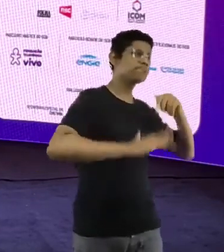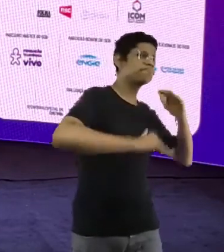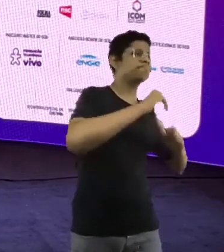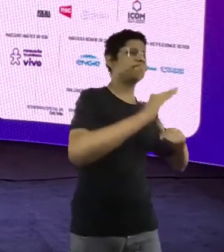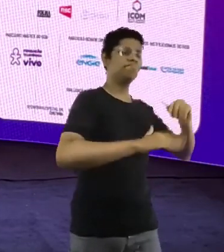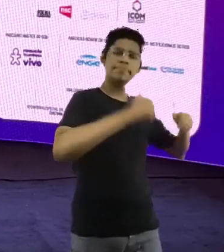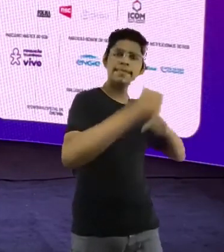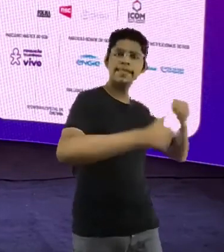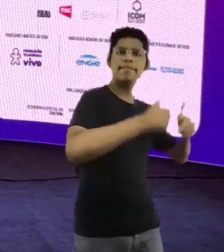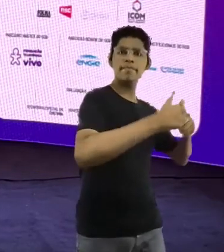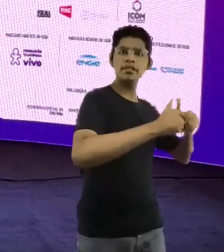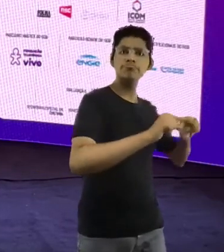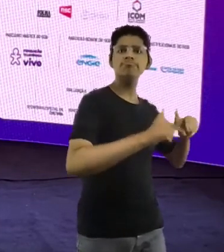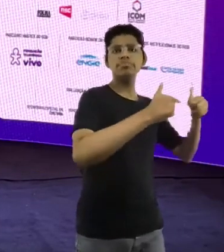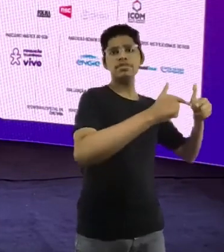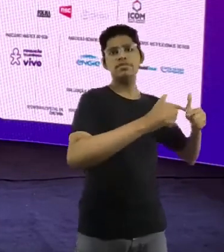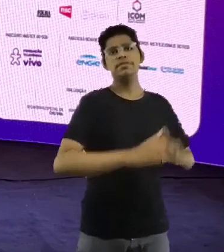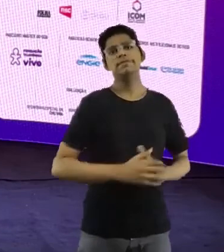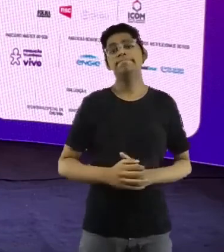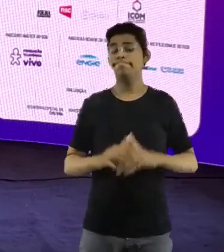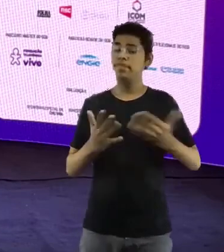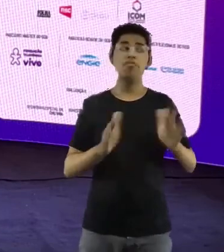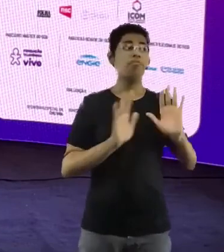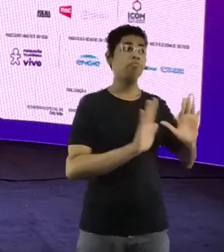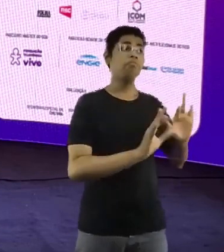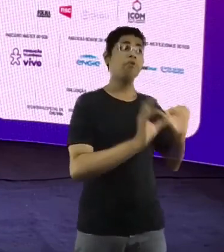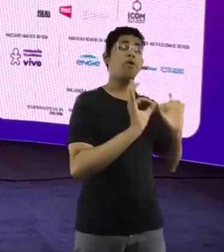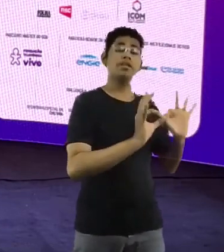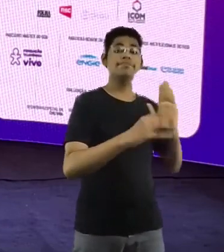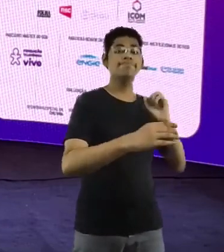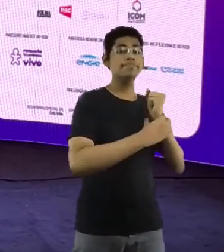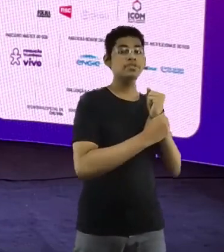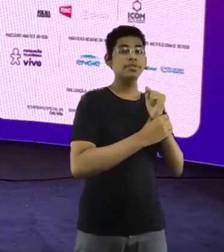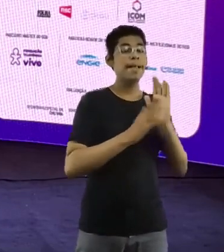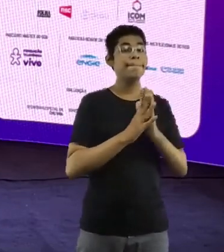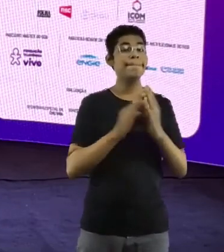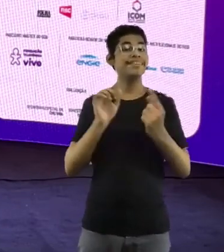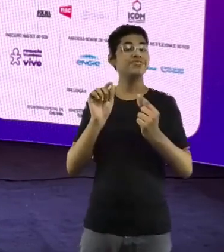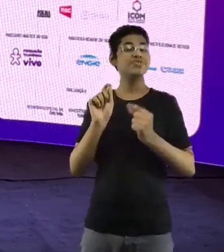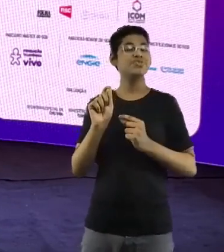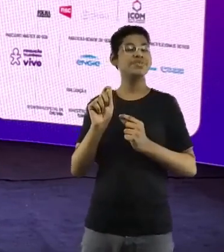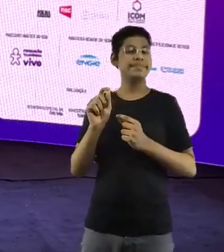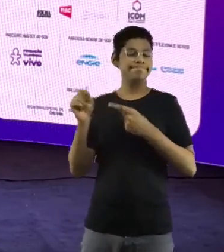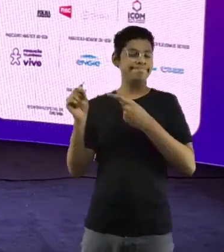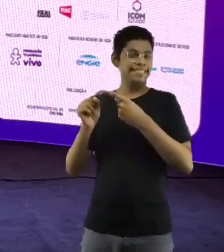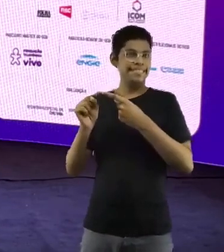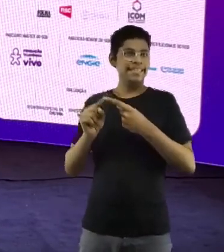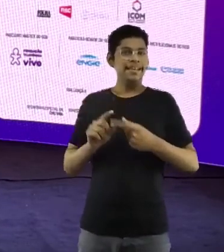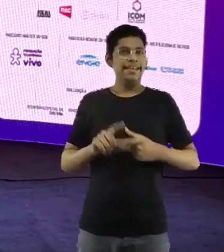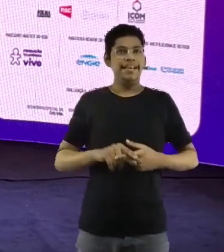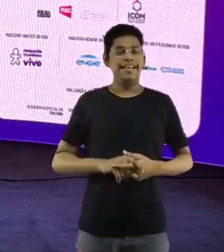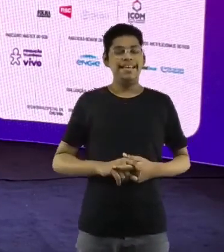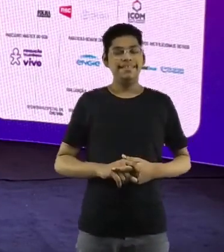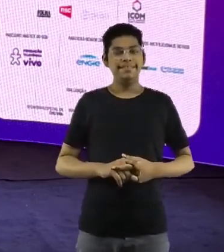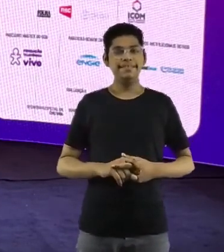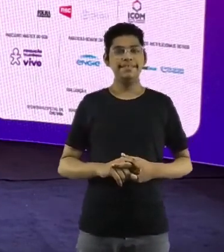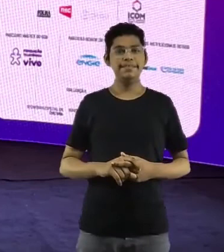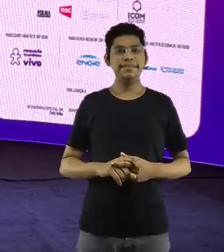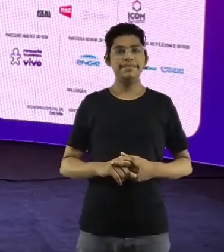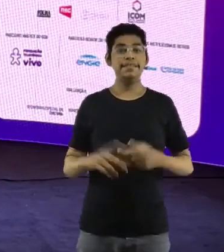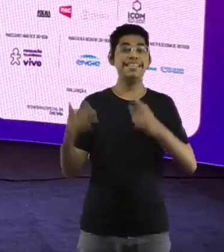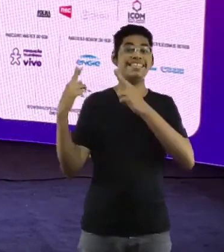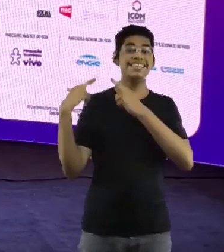que essa parte vai ser tranquila. O grande ponto é que a responsabilidade ela cai muito sobre a